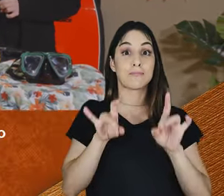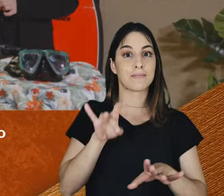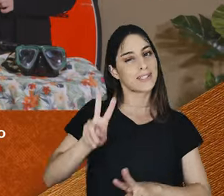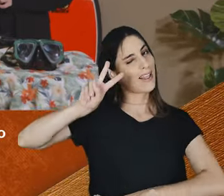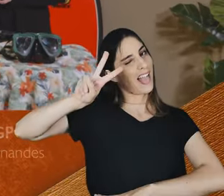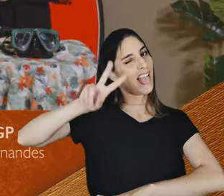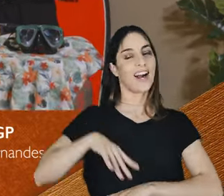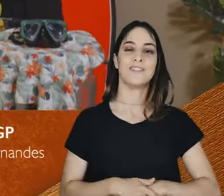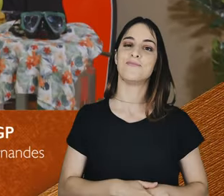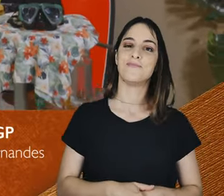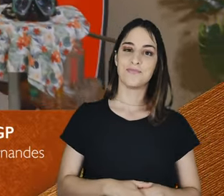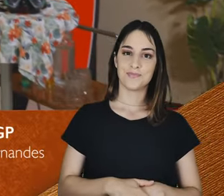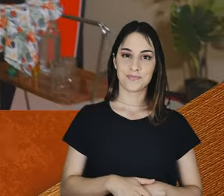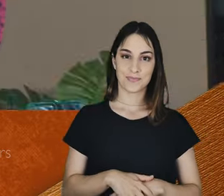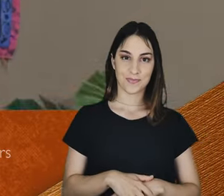Peace!